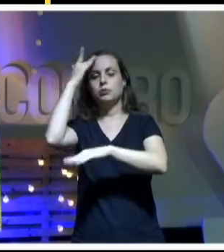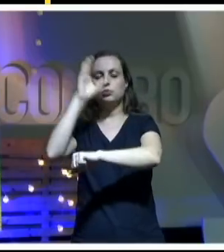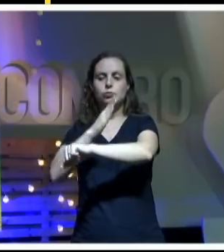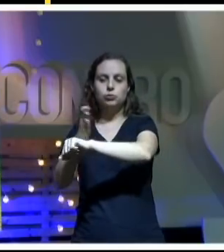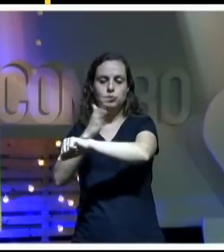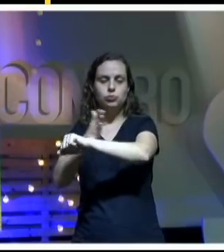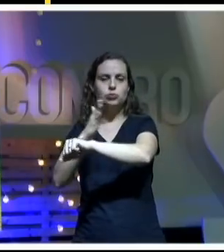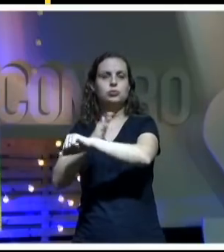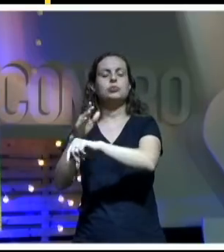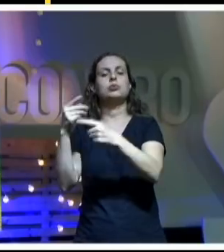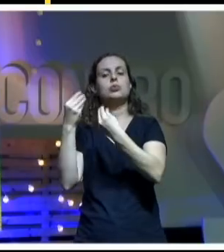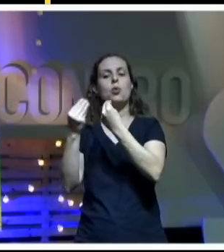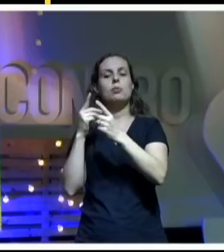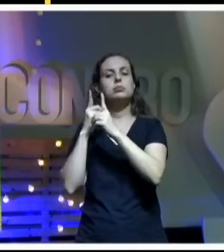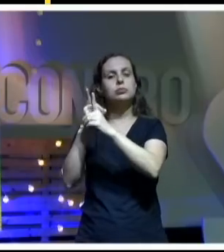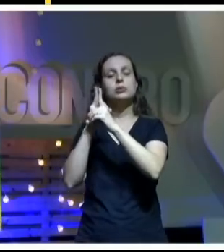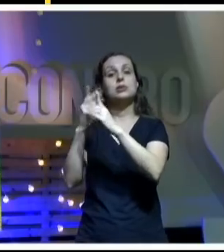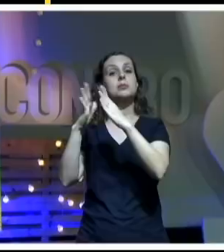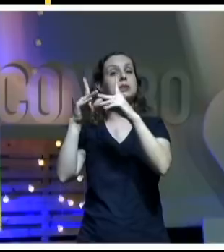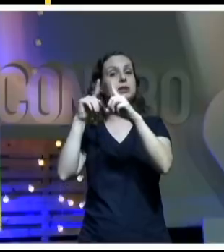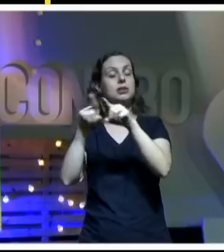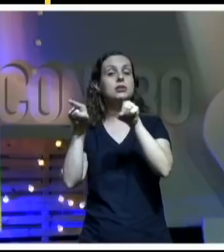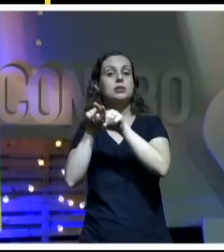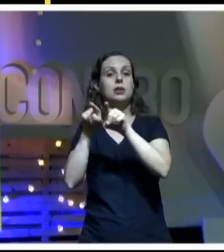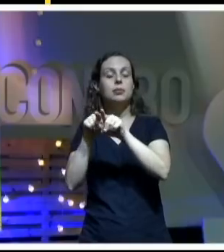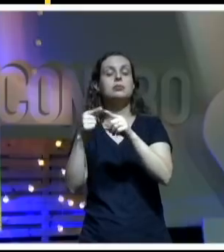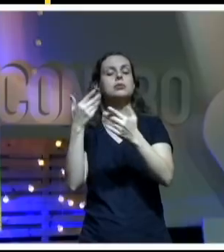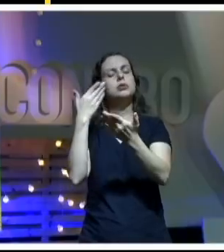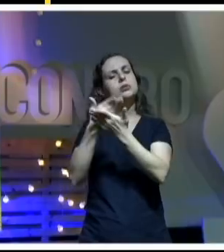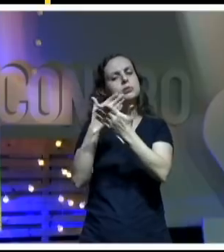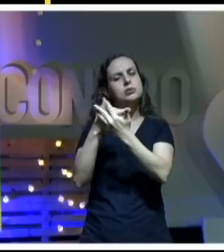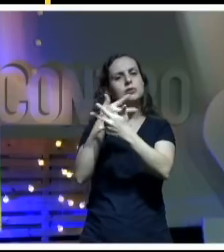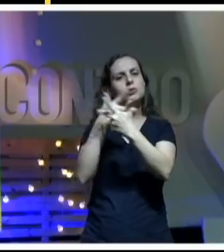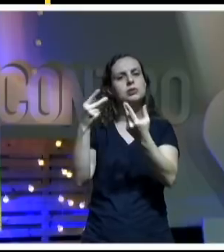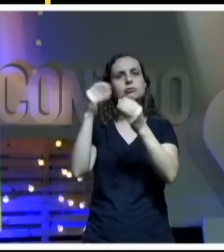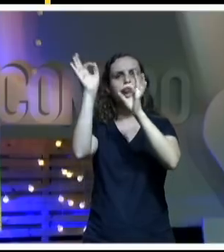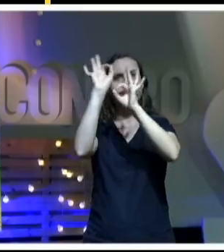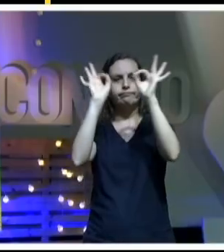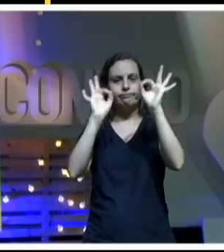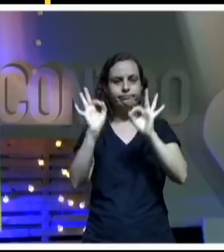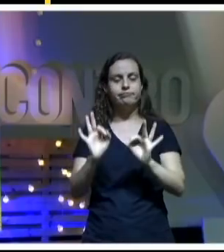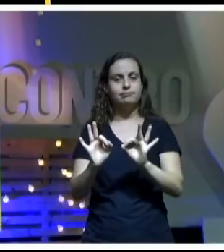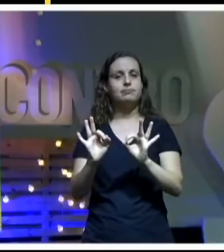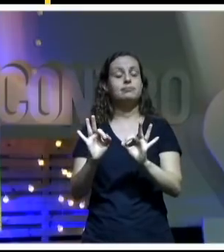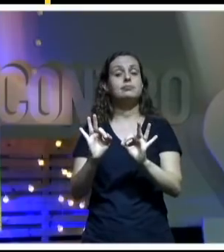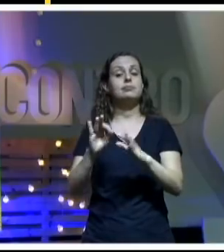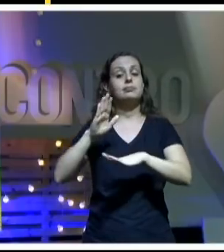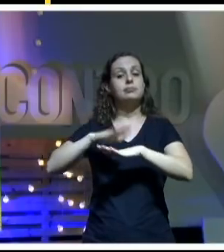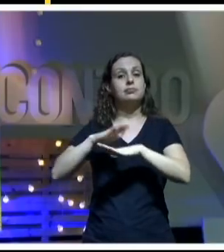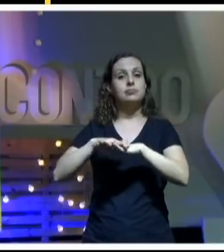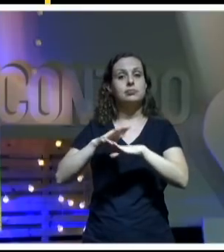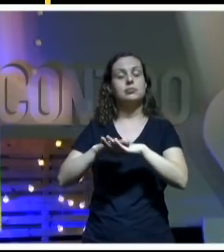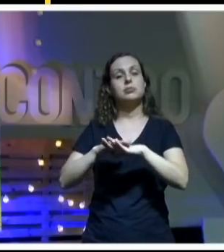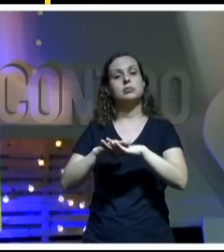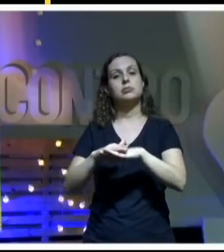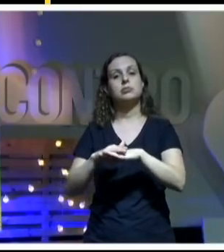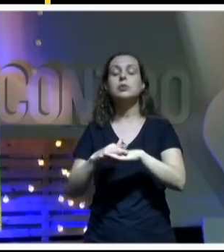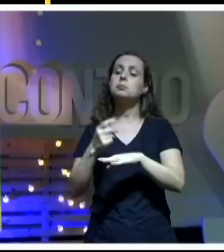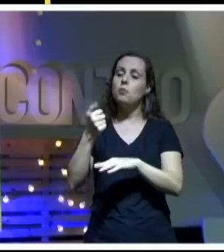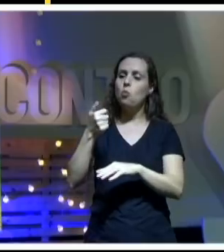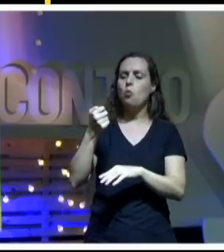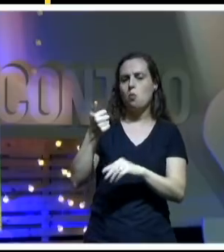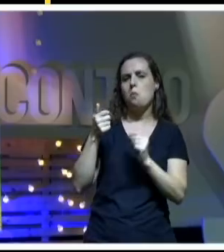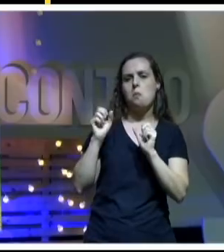aplicando outras da igreja visando e estudando as sistematizações feitas e mesmo que faça pouca pesquisa